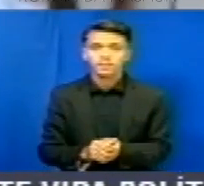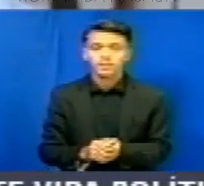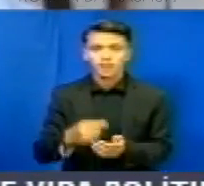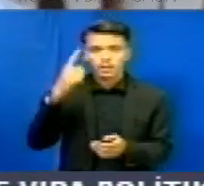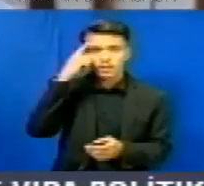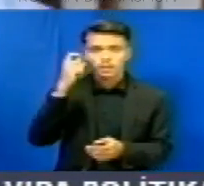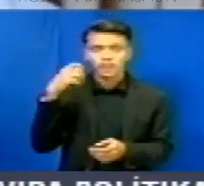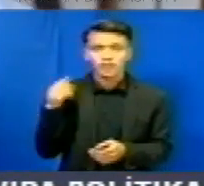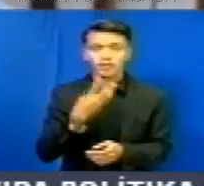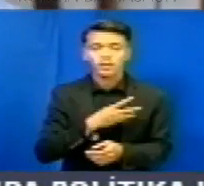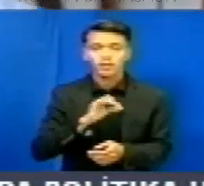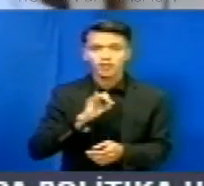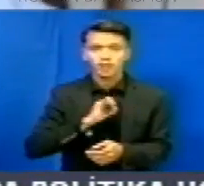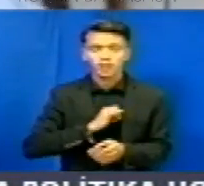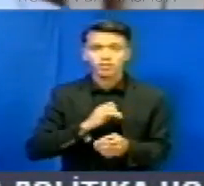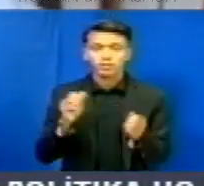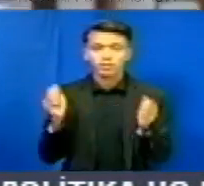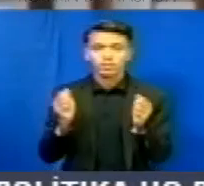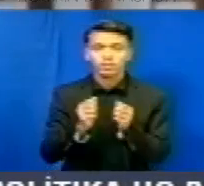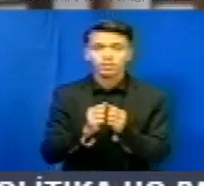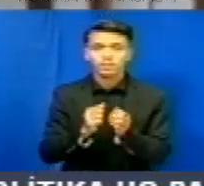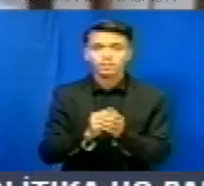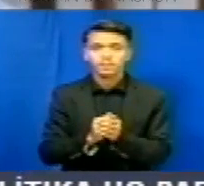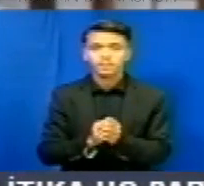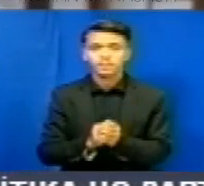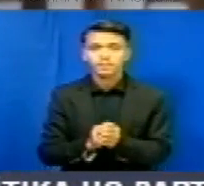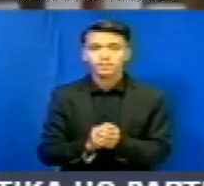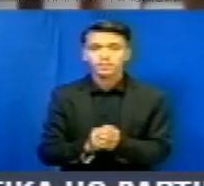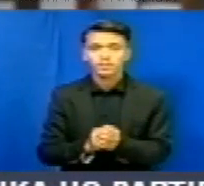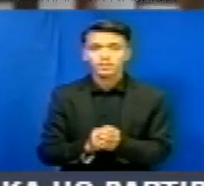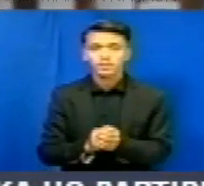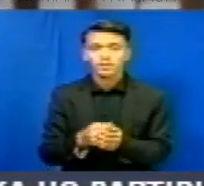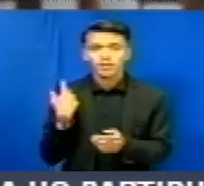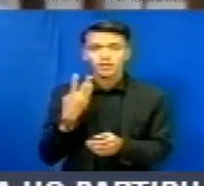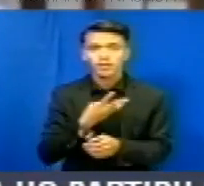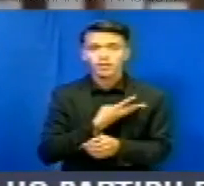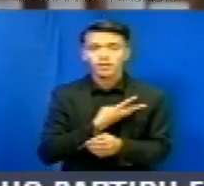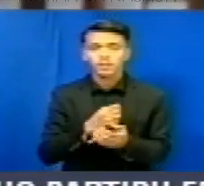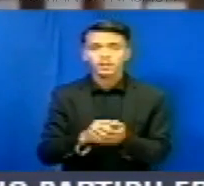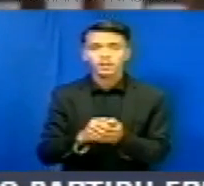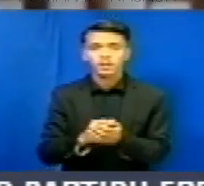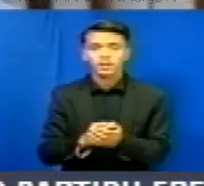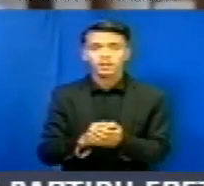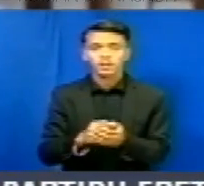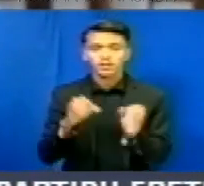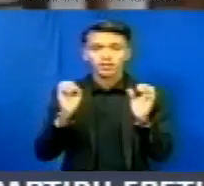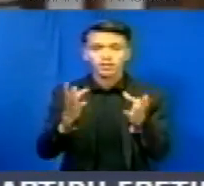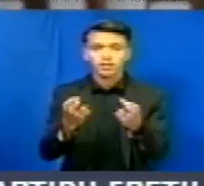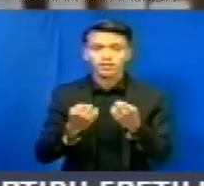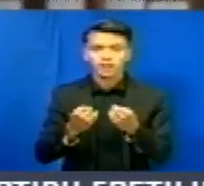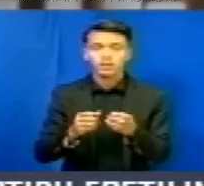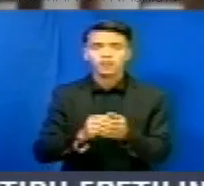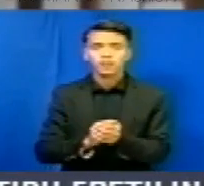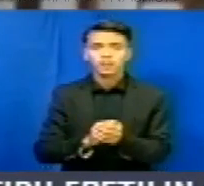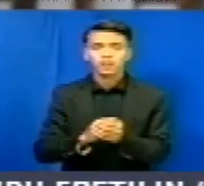me defende, tamba hao defende a minha opinião. Então, ali, eu concordo, mas eu manifesto a minha